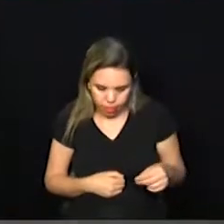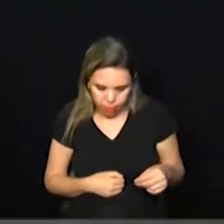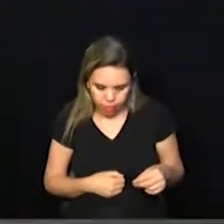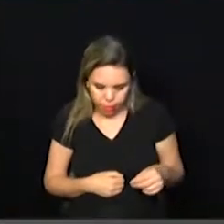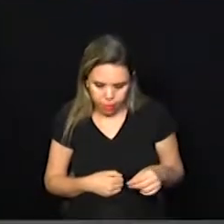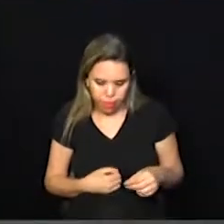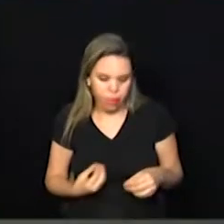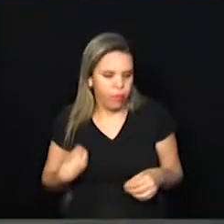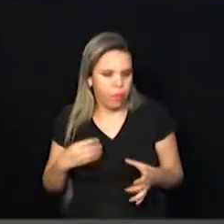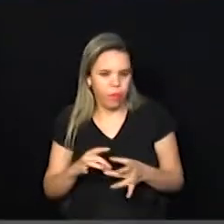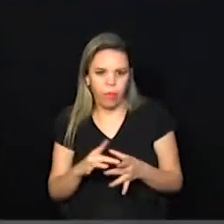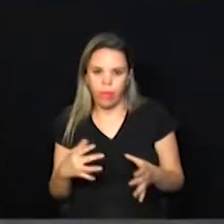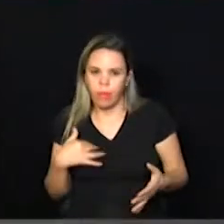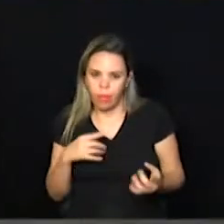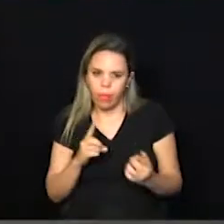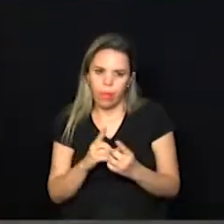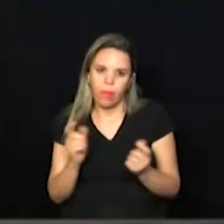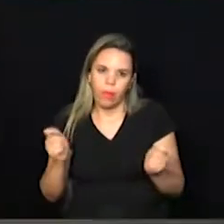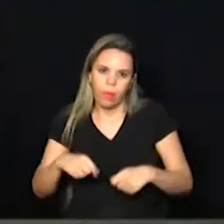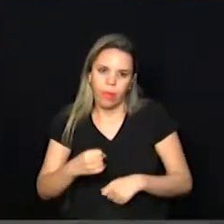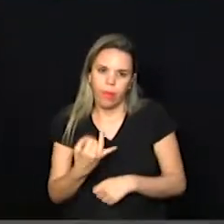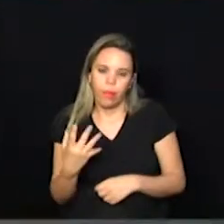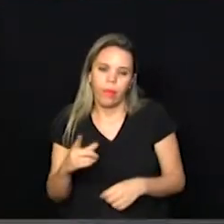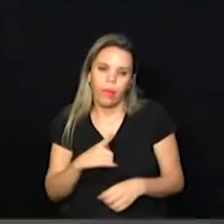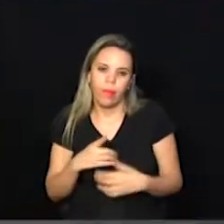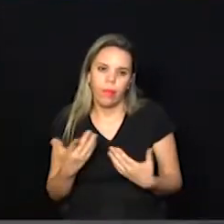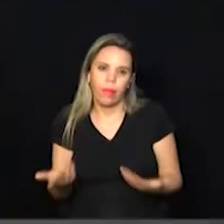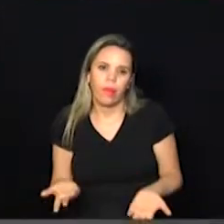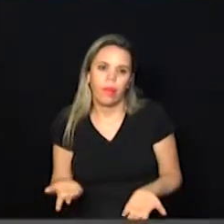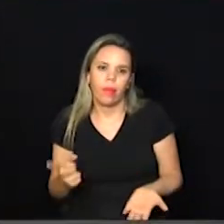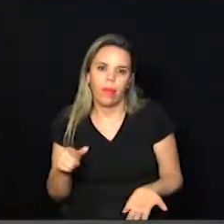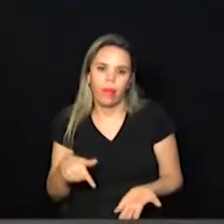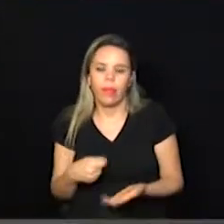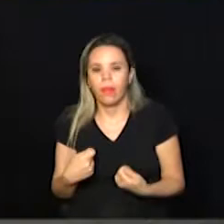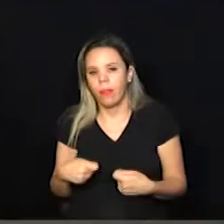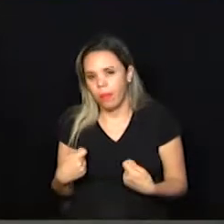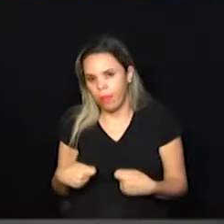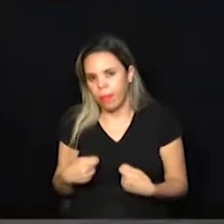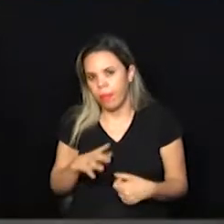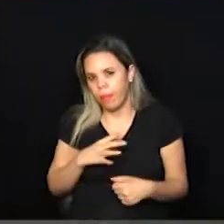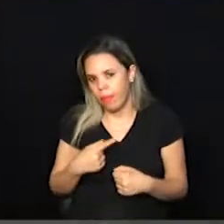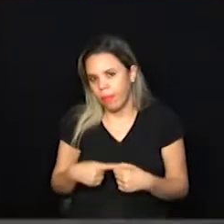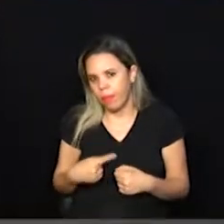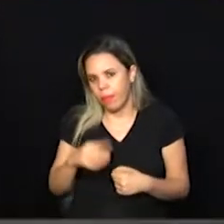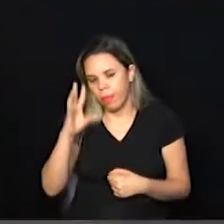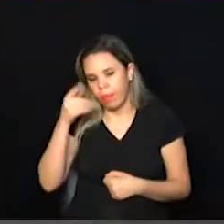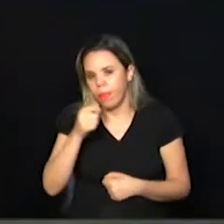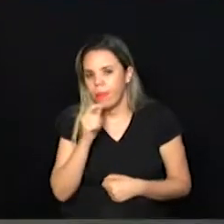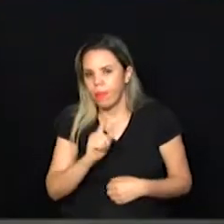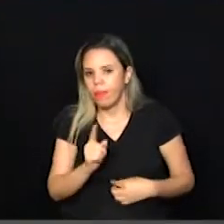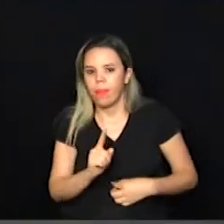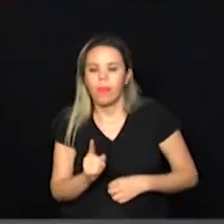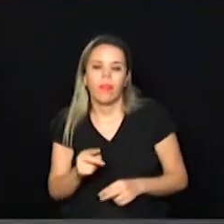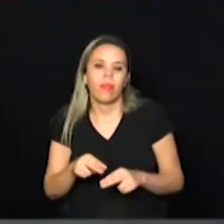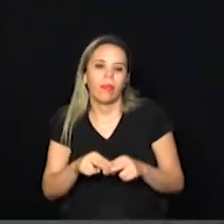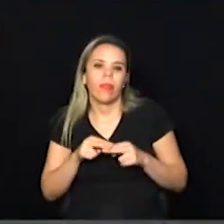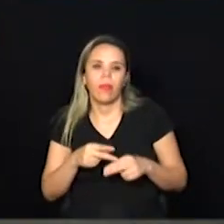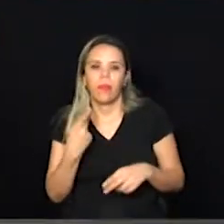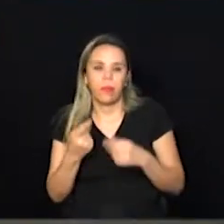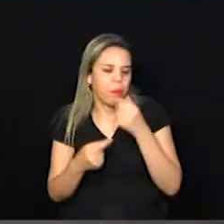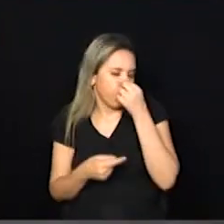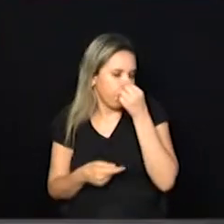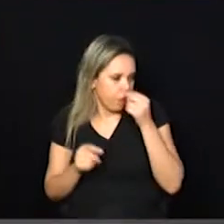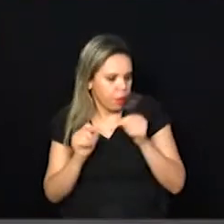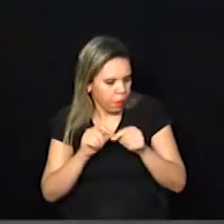jeito que está hoje, atende o que tem, as demandas que tem. Essa é a realidade do município? Eu entendo que não. Por isso que, quando nós fazemos